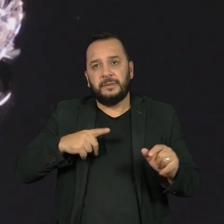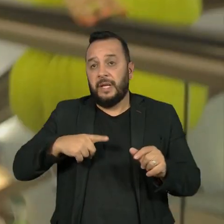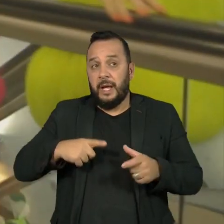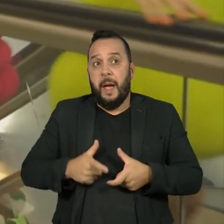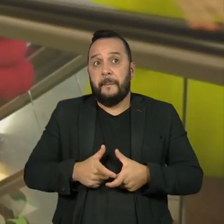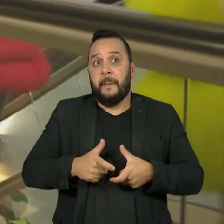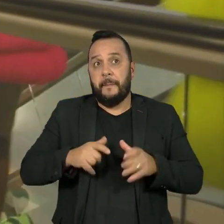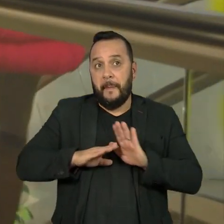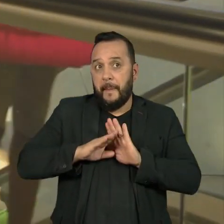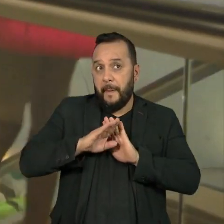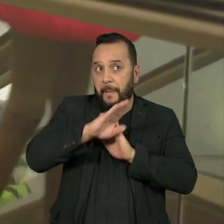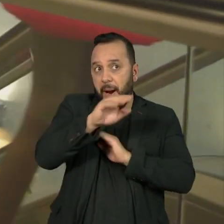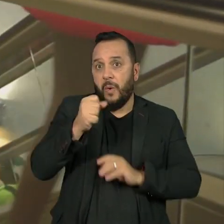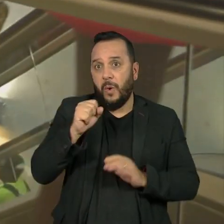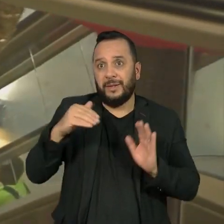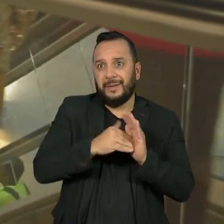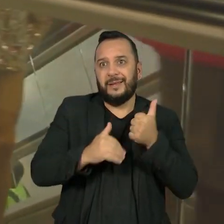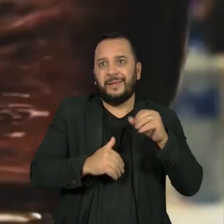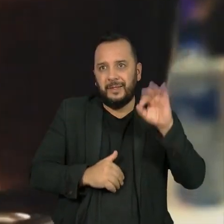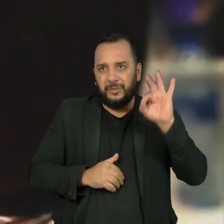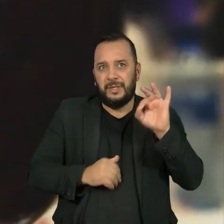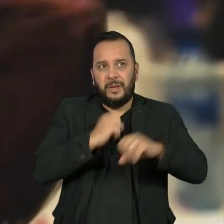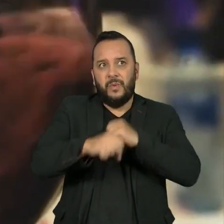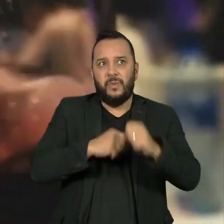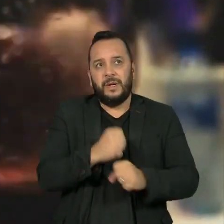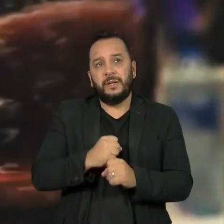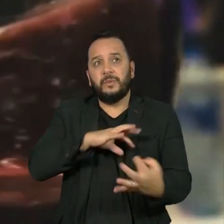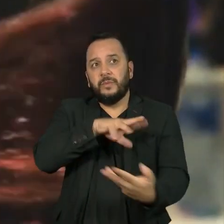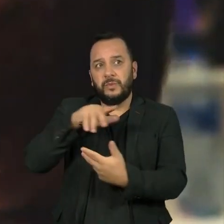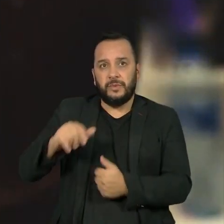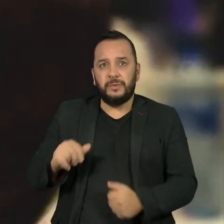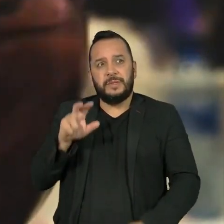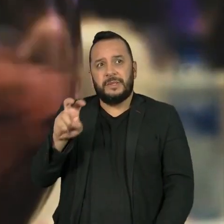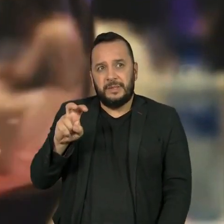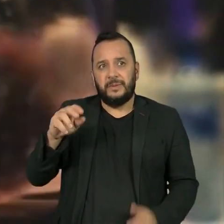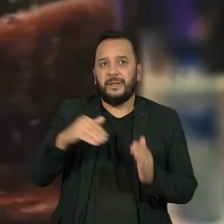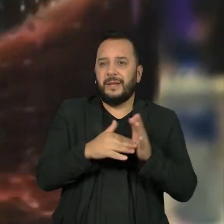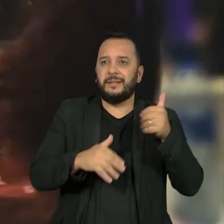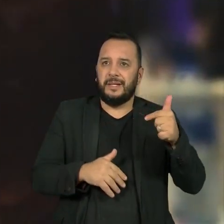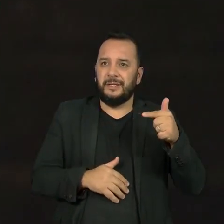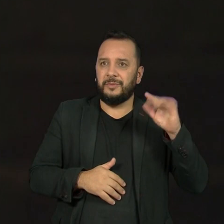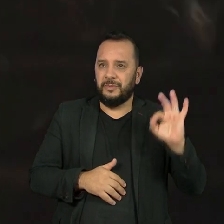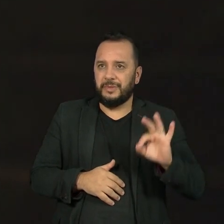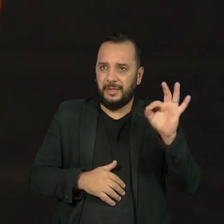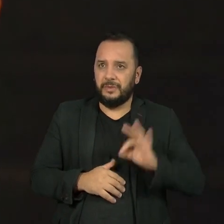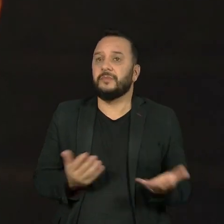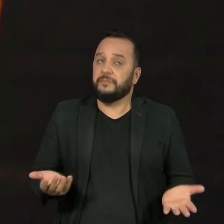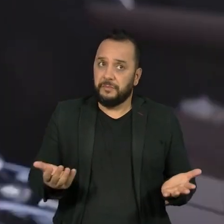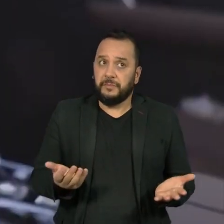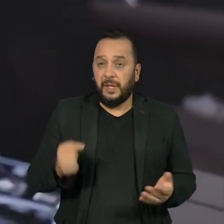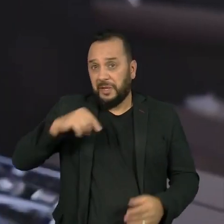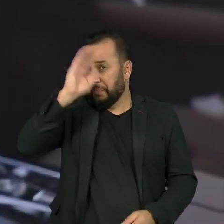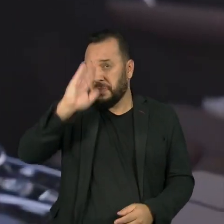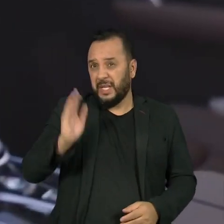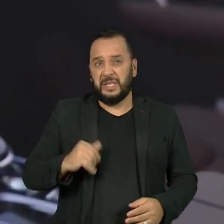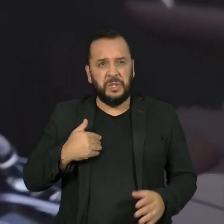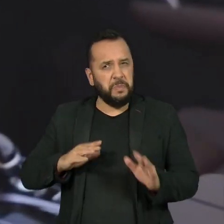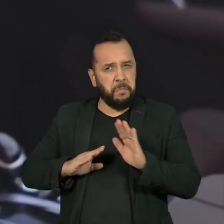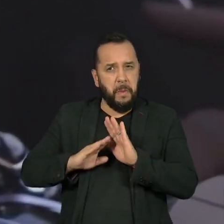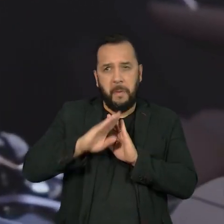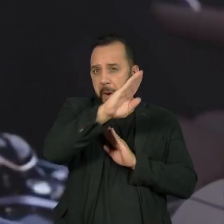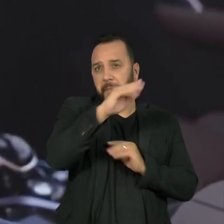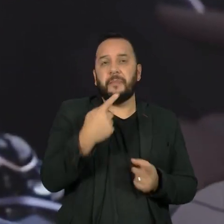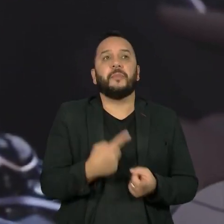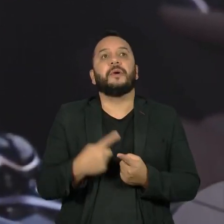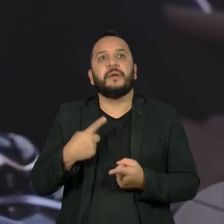10% ao ano, enquanto no mundo a expansão fica na faixa de 5 a 7%. Esse crescimento se justifica